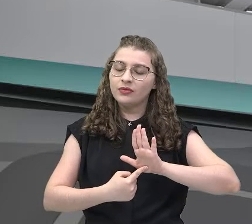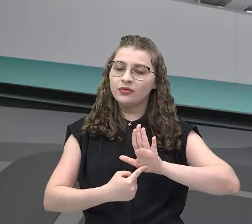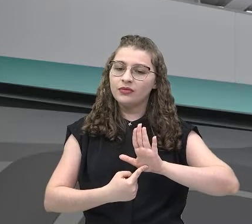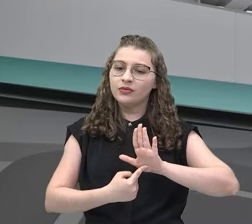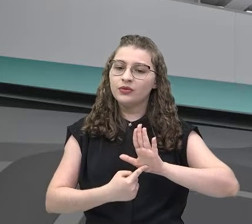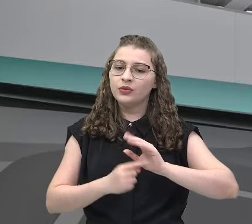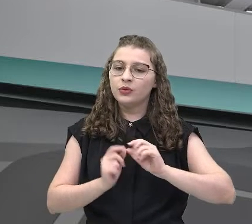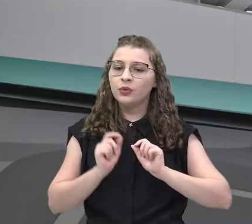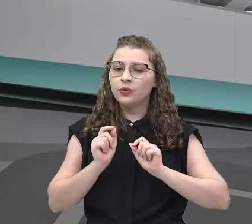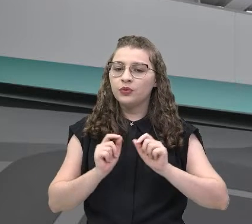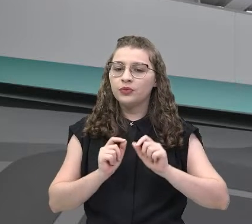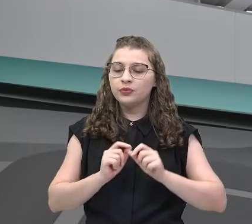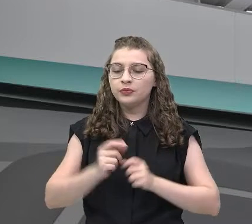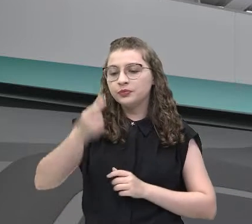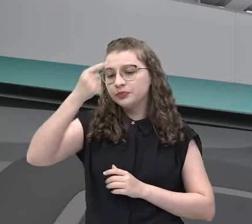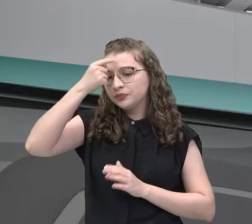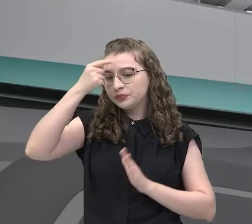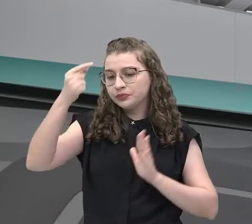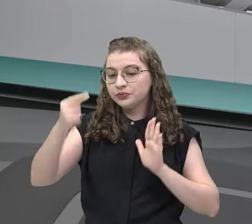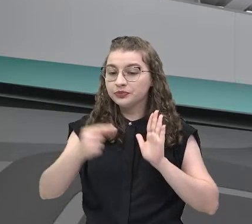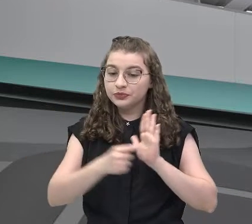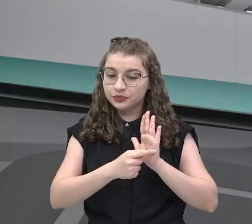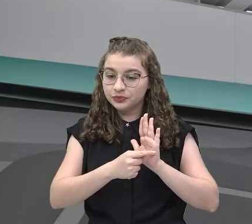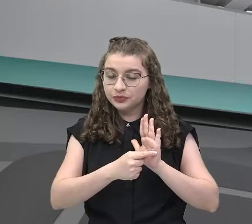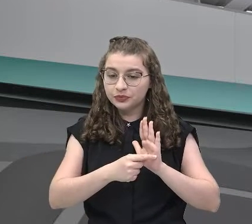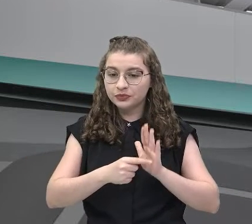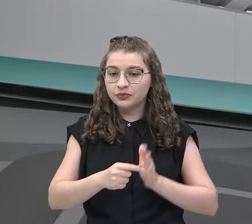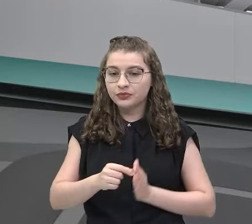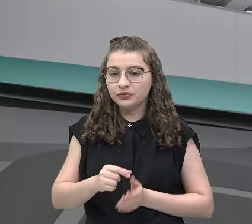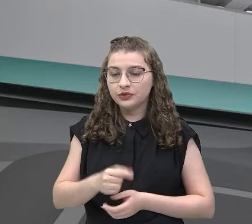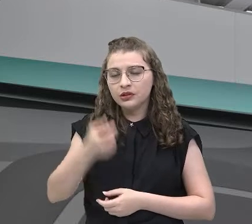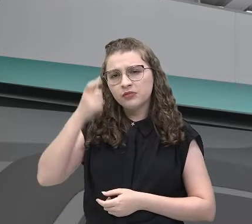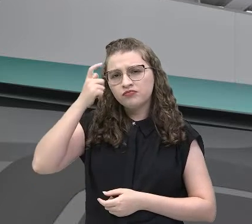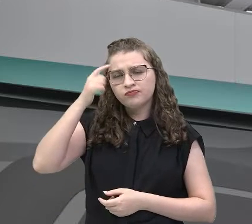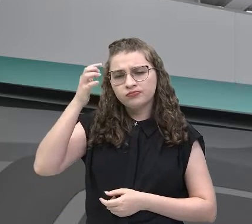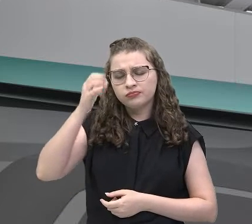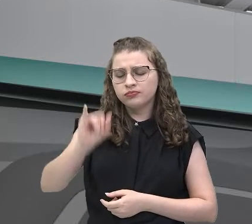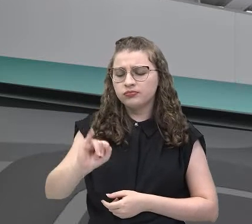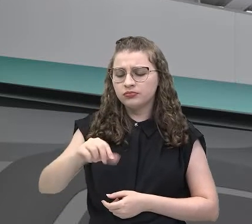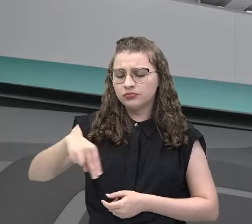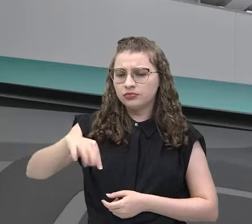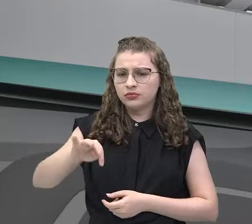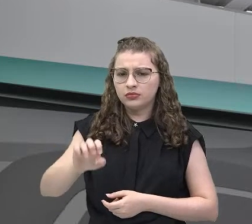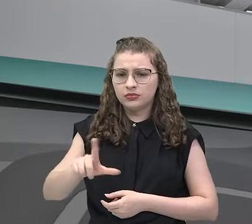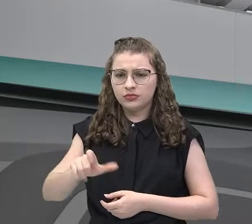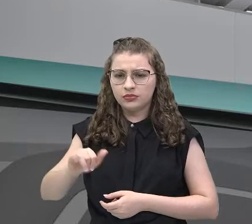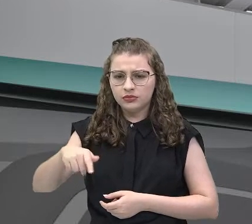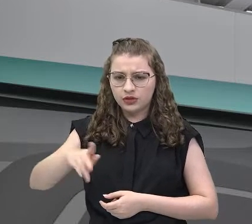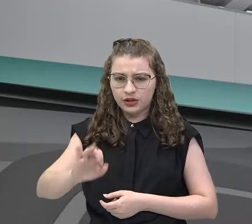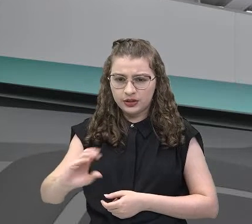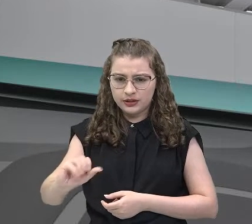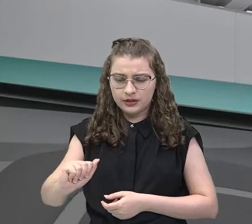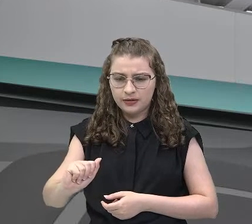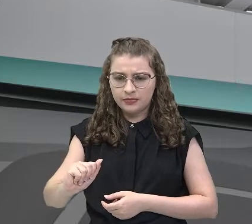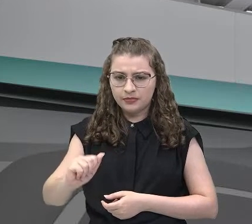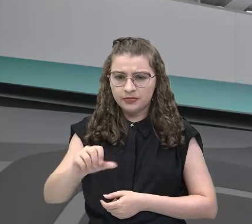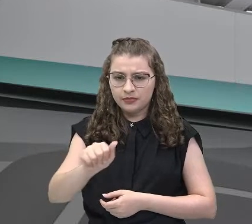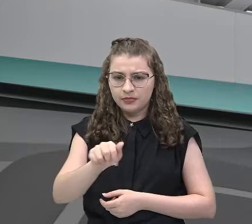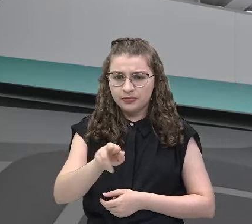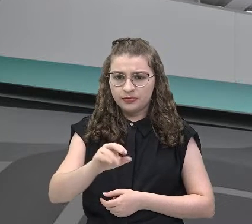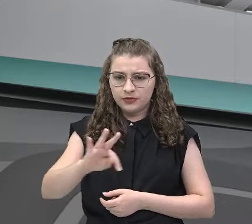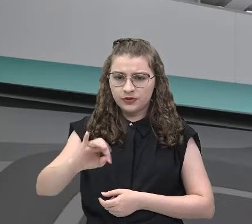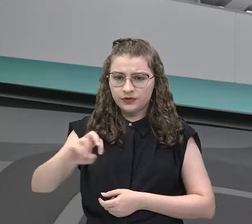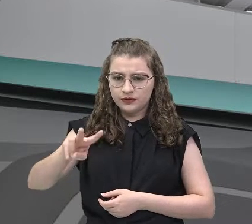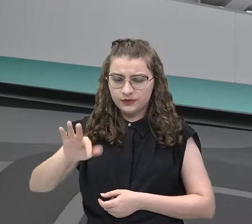pouco sobre Artificial Intelligence, inteligência artificial. Então, você vai ler lá AI,